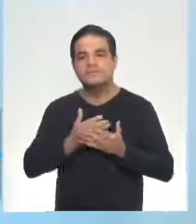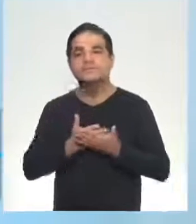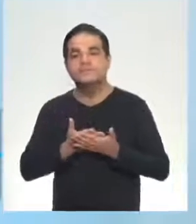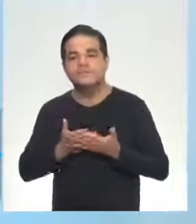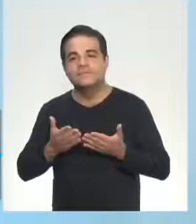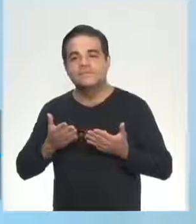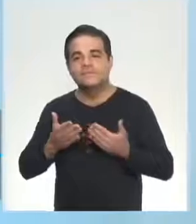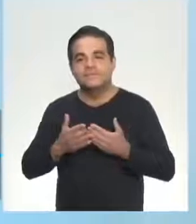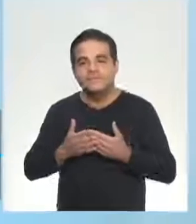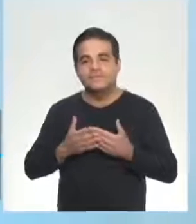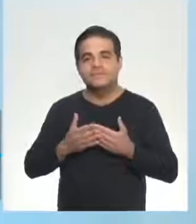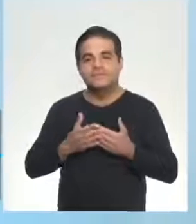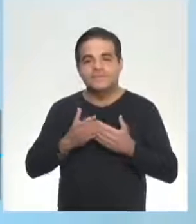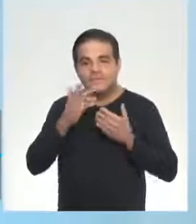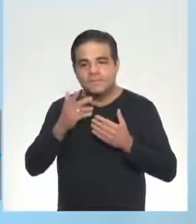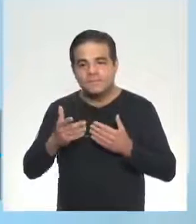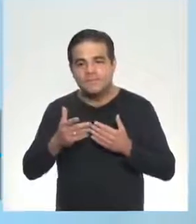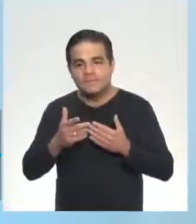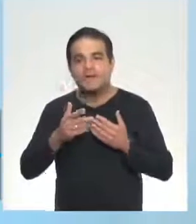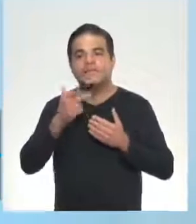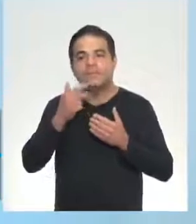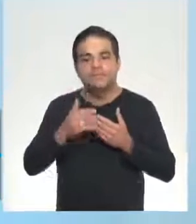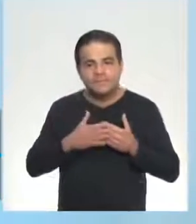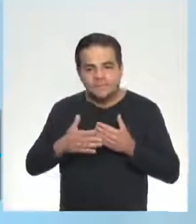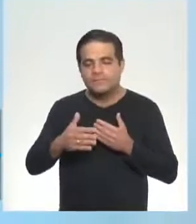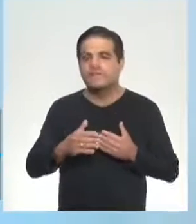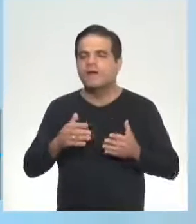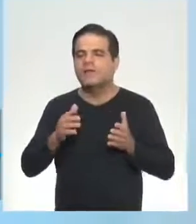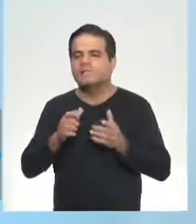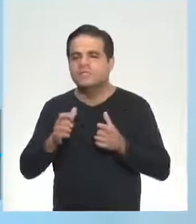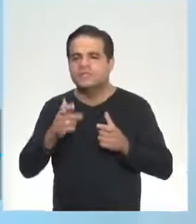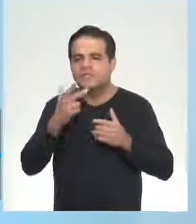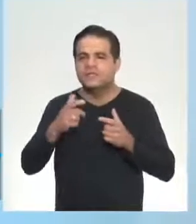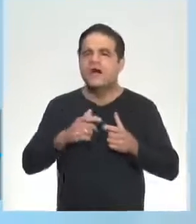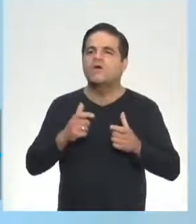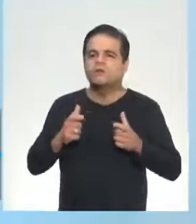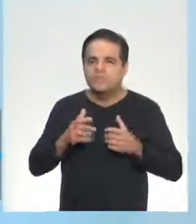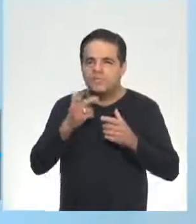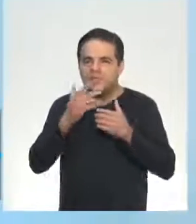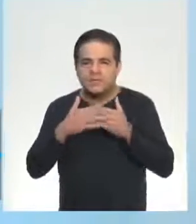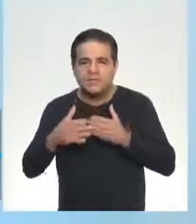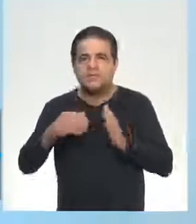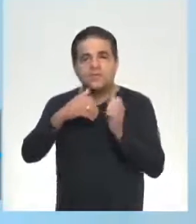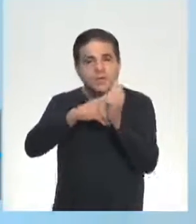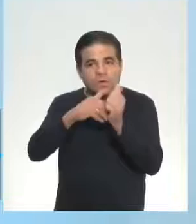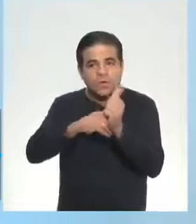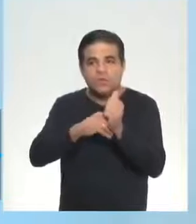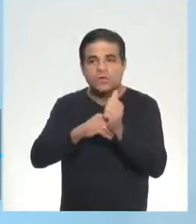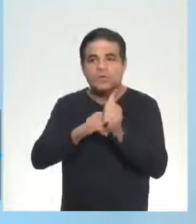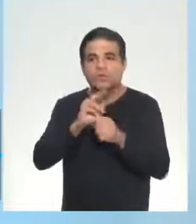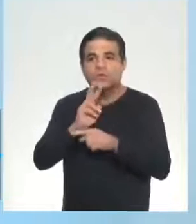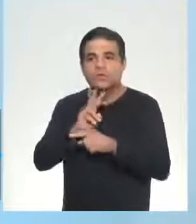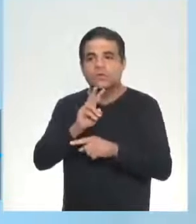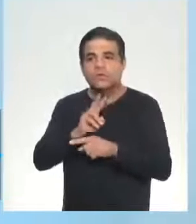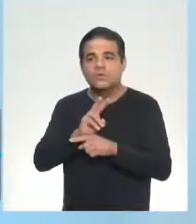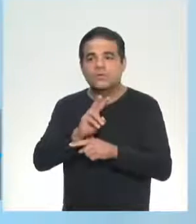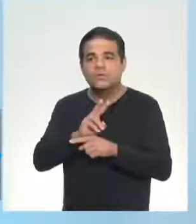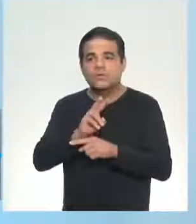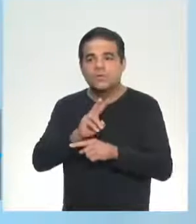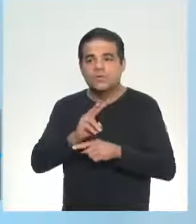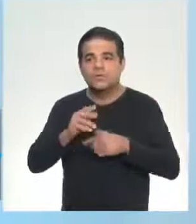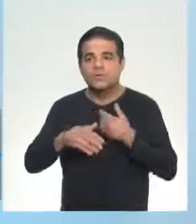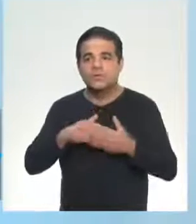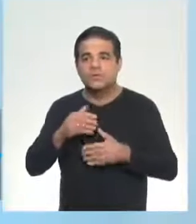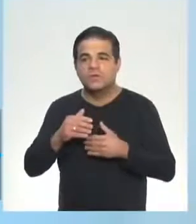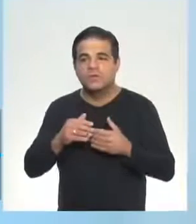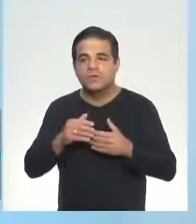nós vimos, uns argumentos que nós tínhamos. Código de Defesa do Consumidor, tínhamos a questão da data, a empresa deu